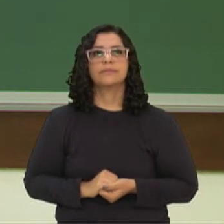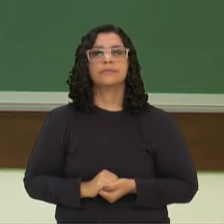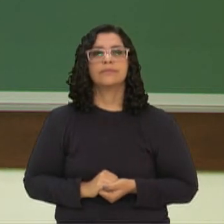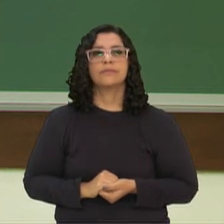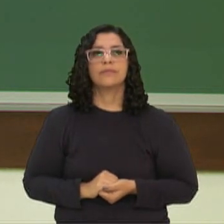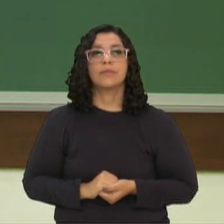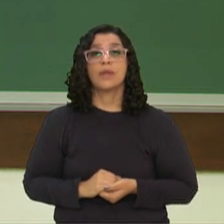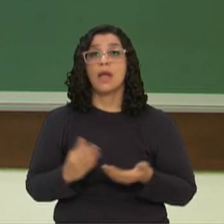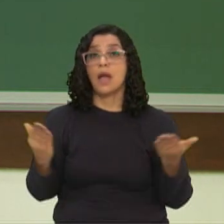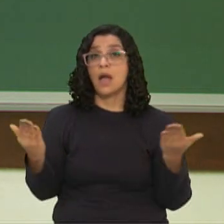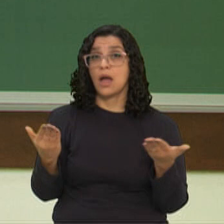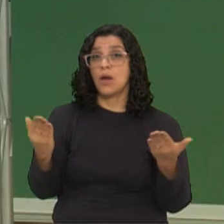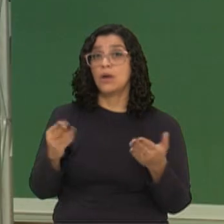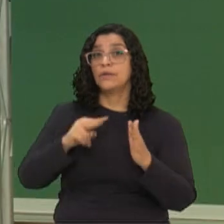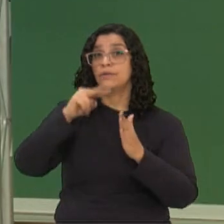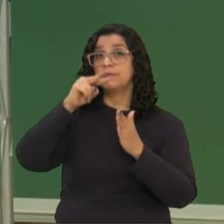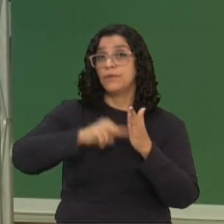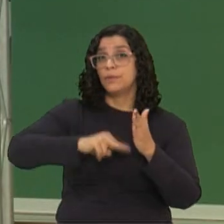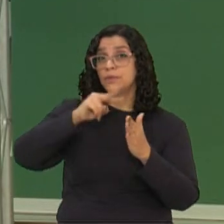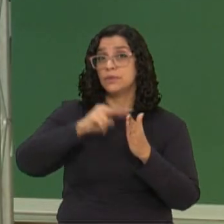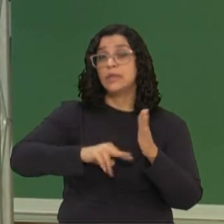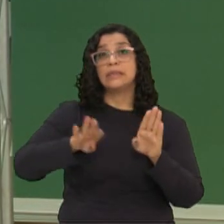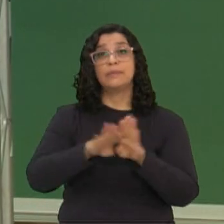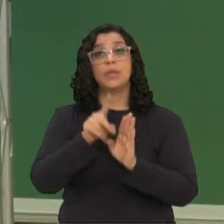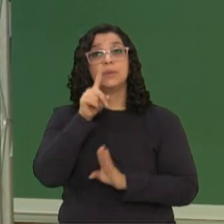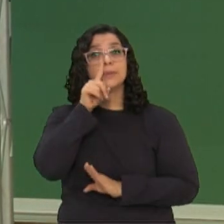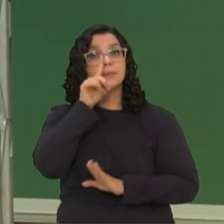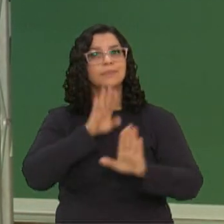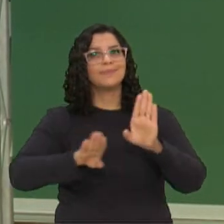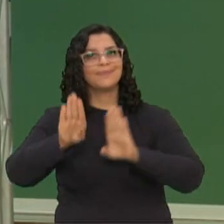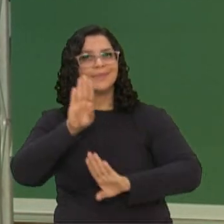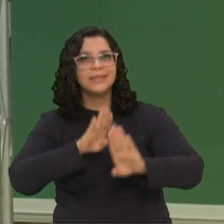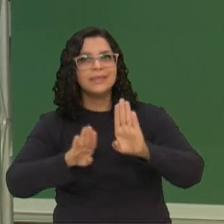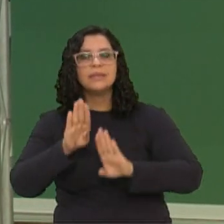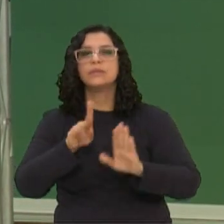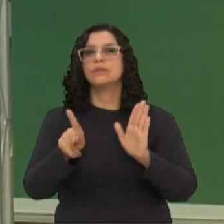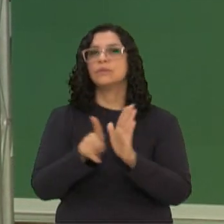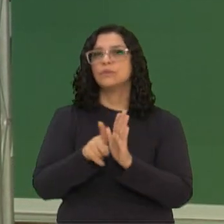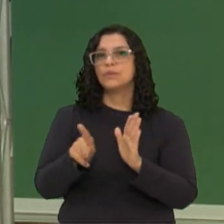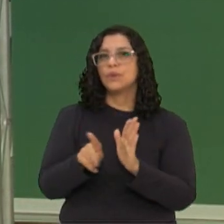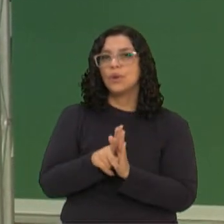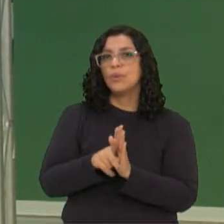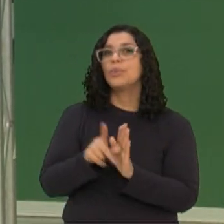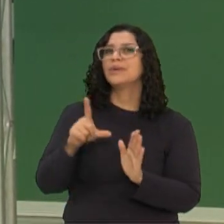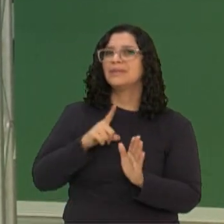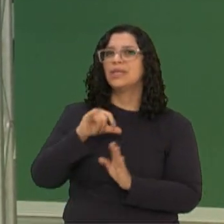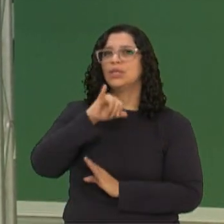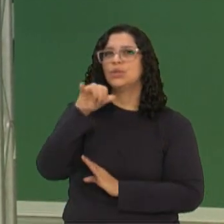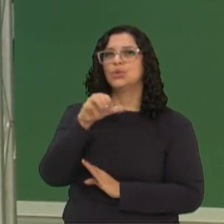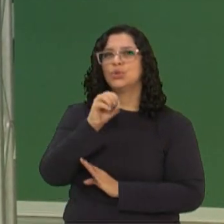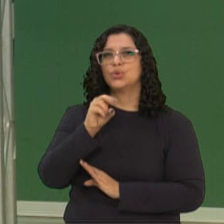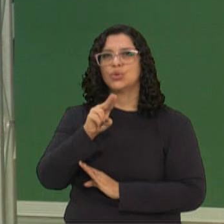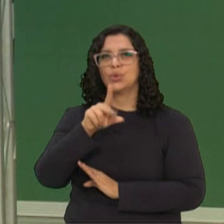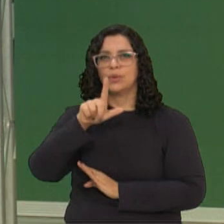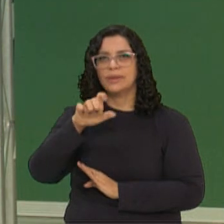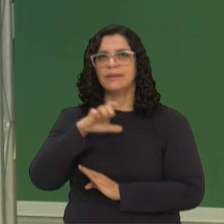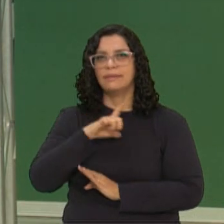Então, nós vamos ver aqui alguns outros riscos a mais aqui do efeito Joule,